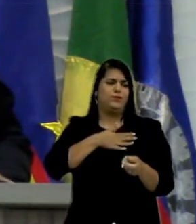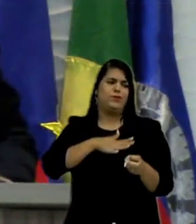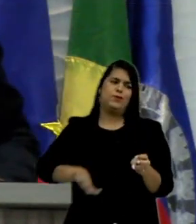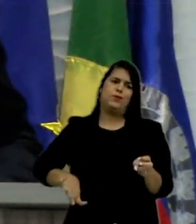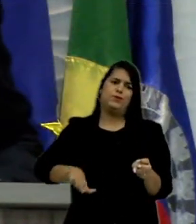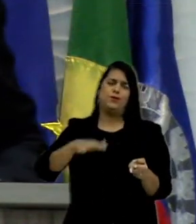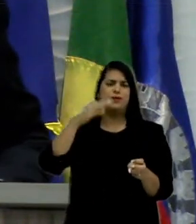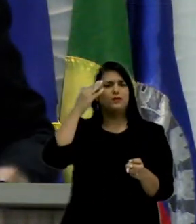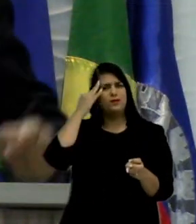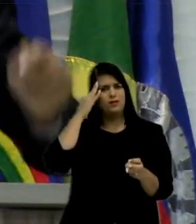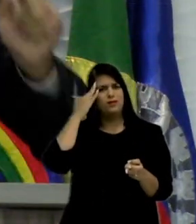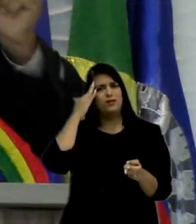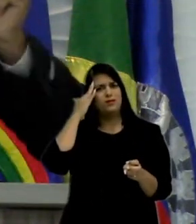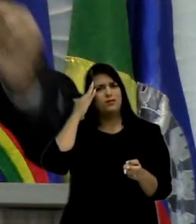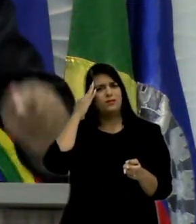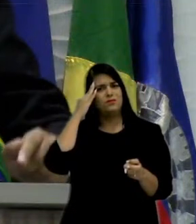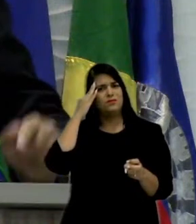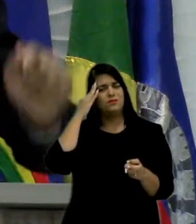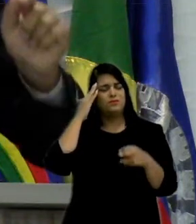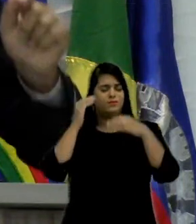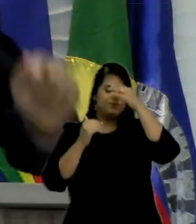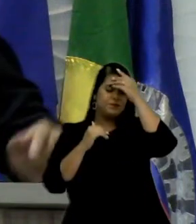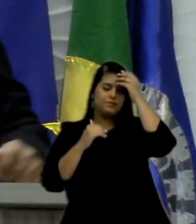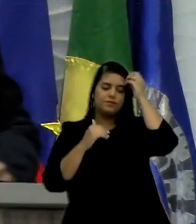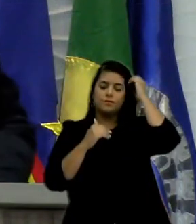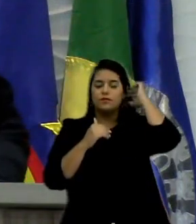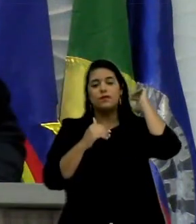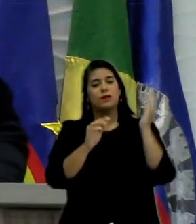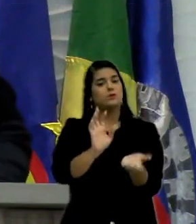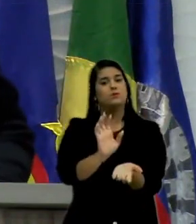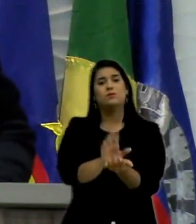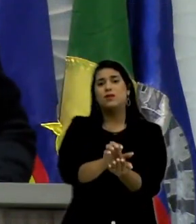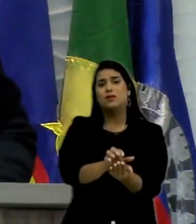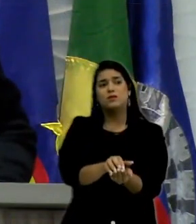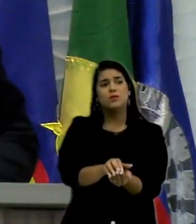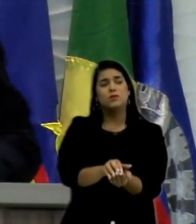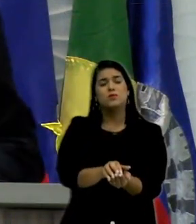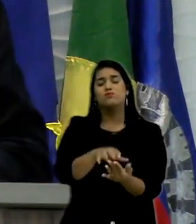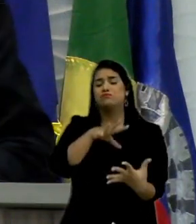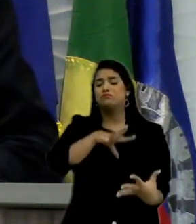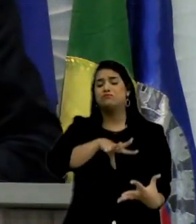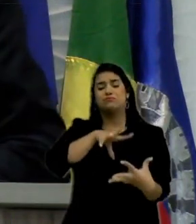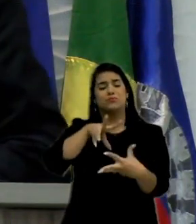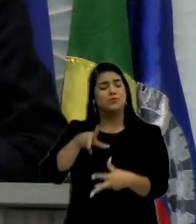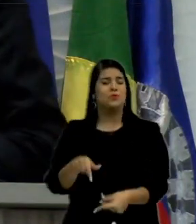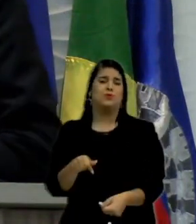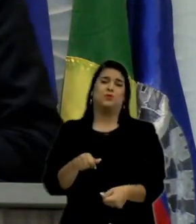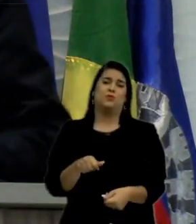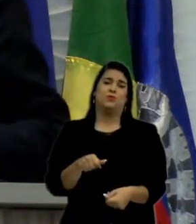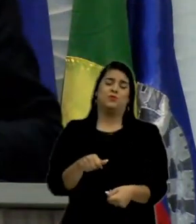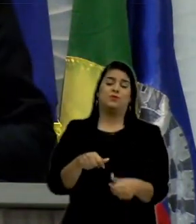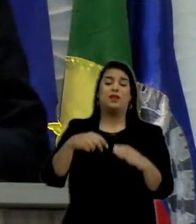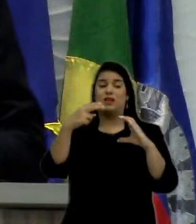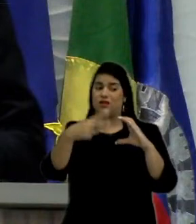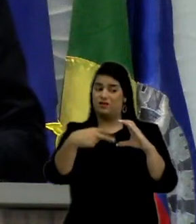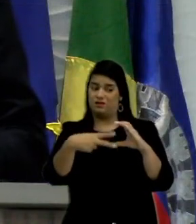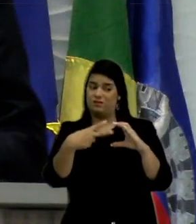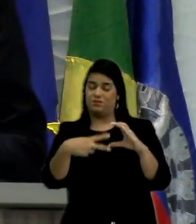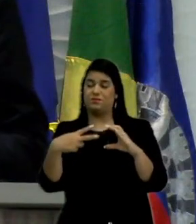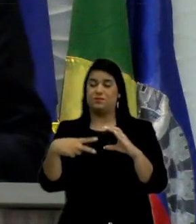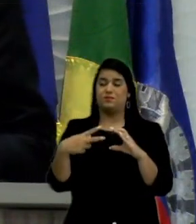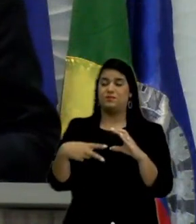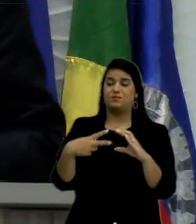na Casa Legislativa, escuta aqui em Pernambuco e no mundo. E essa casa, na maioria das vezes,